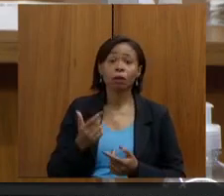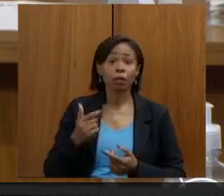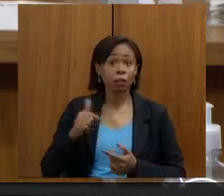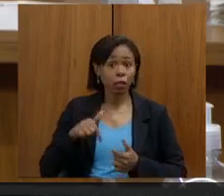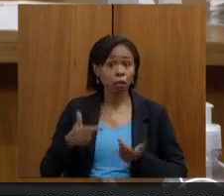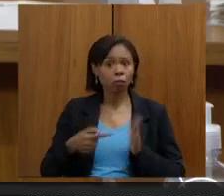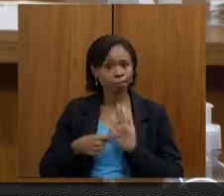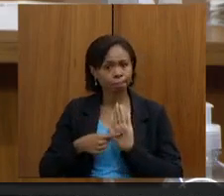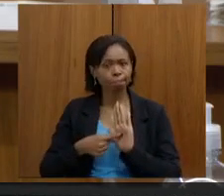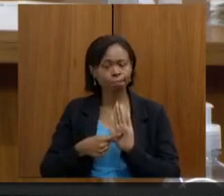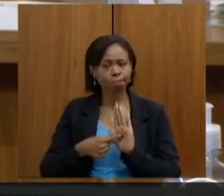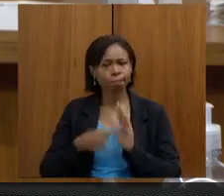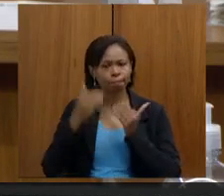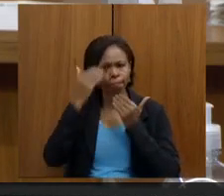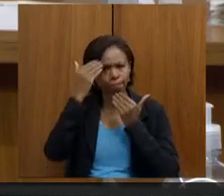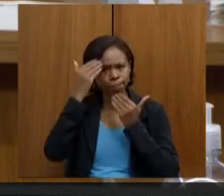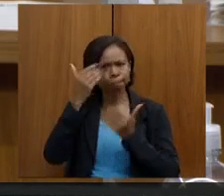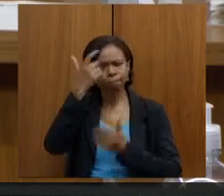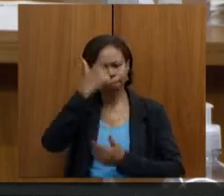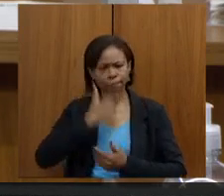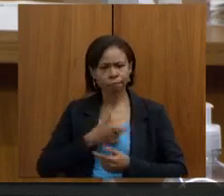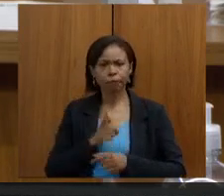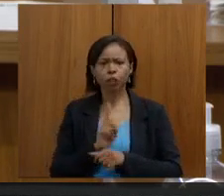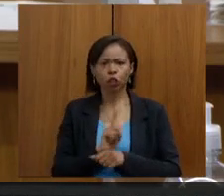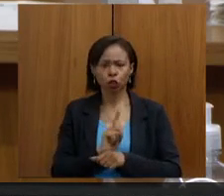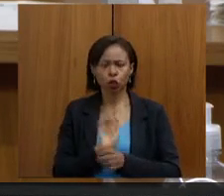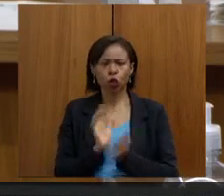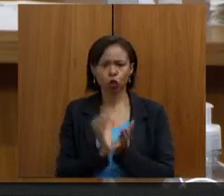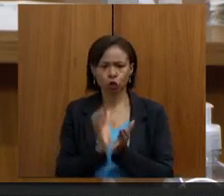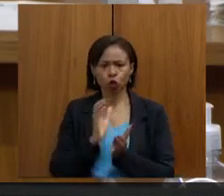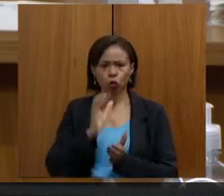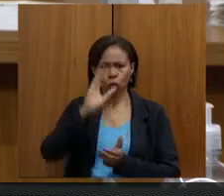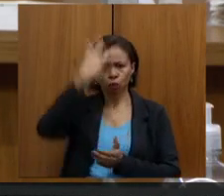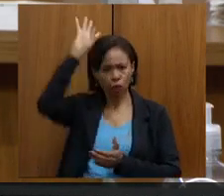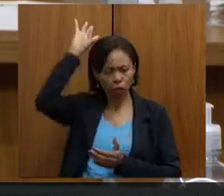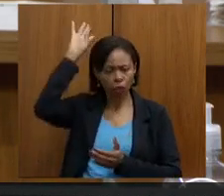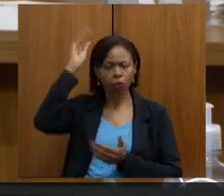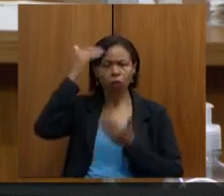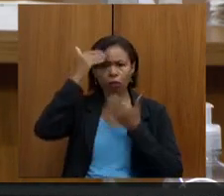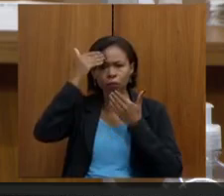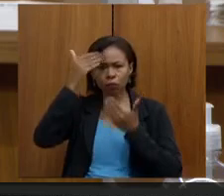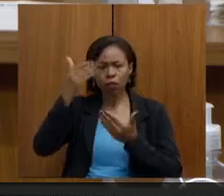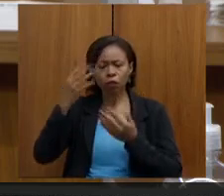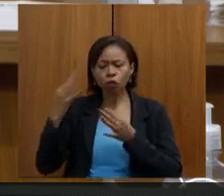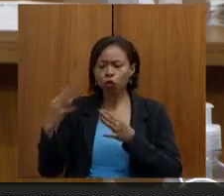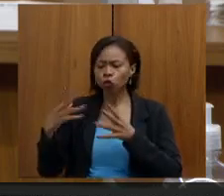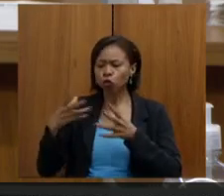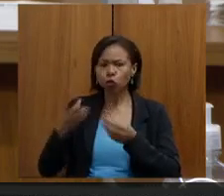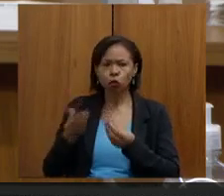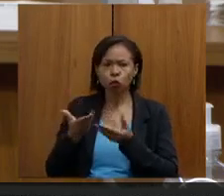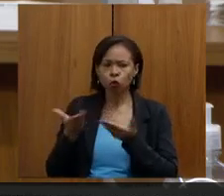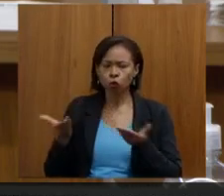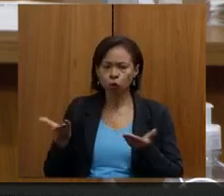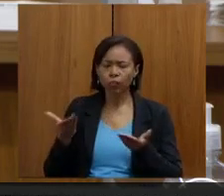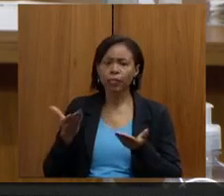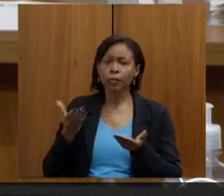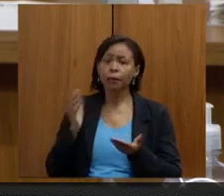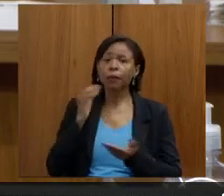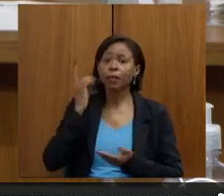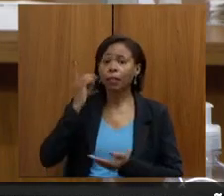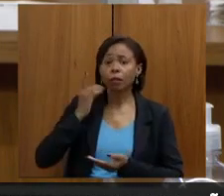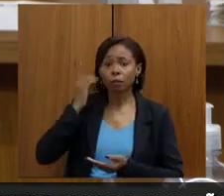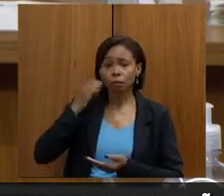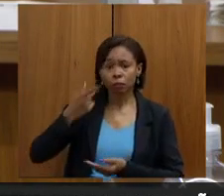gratidão como gestor dessa Corporação a sensibilidade de todos os deputados desta casa